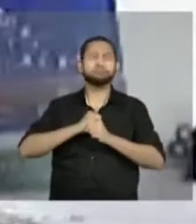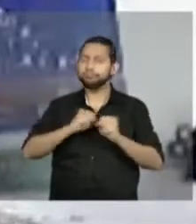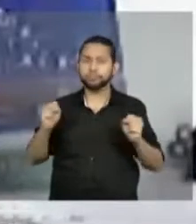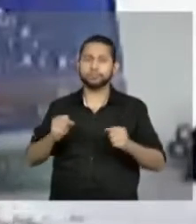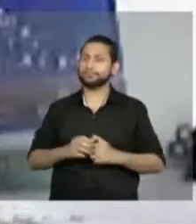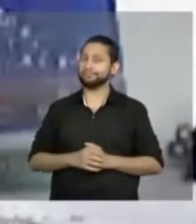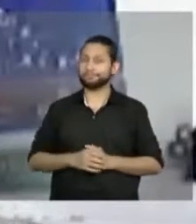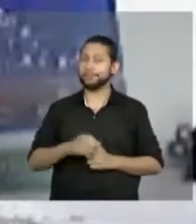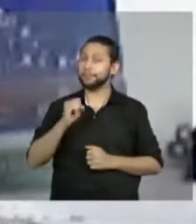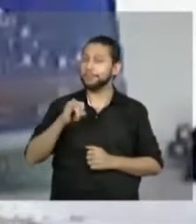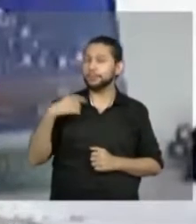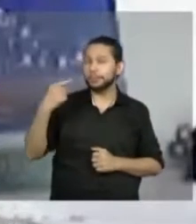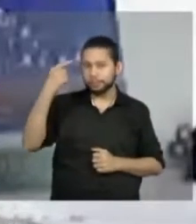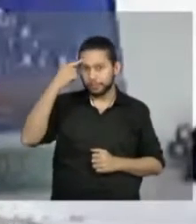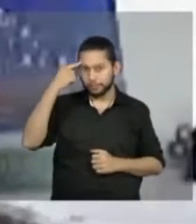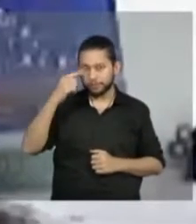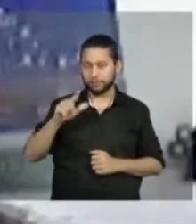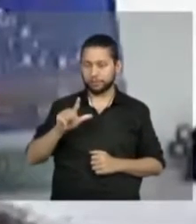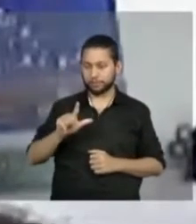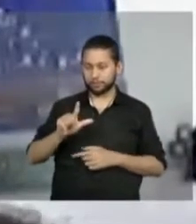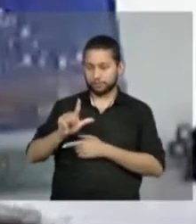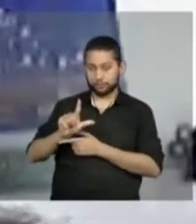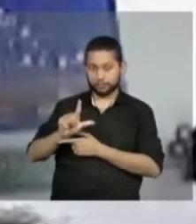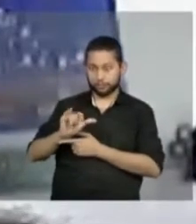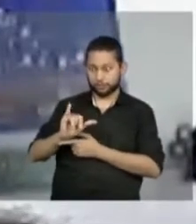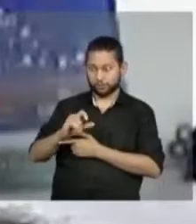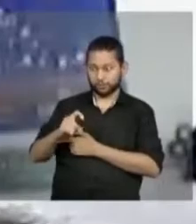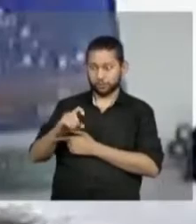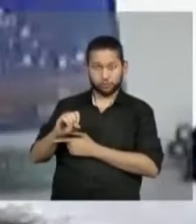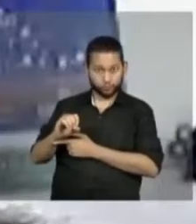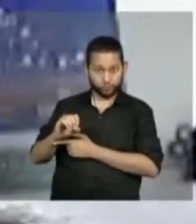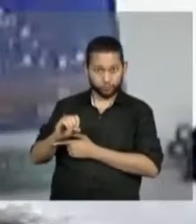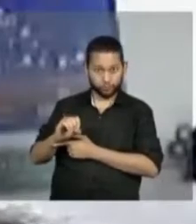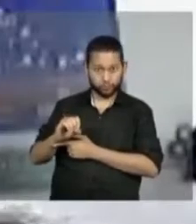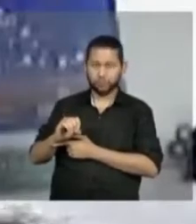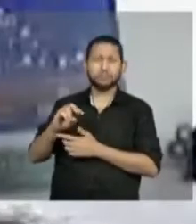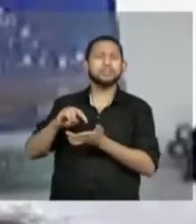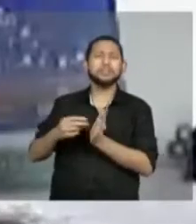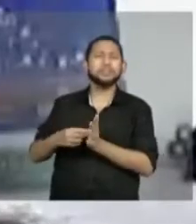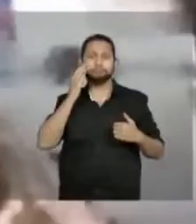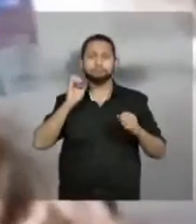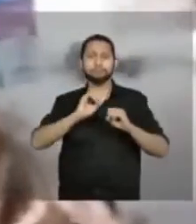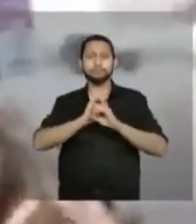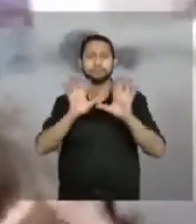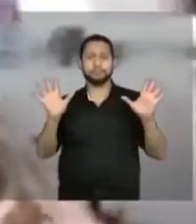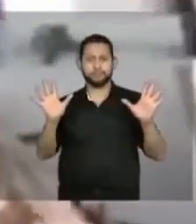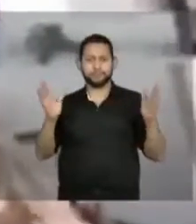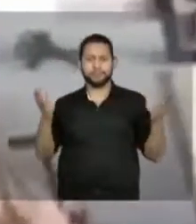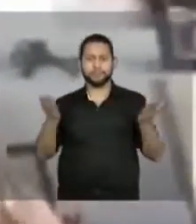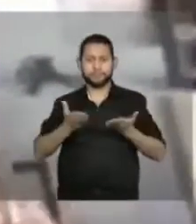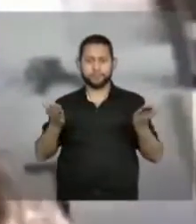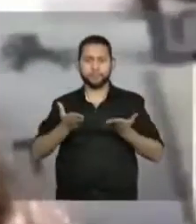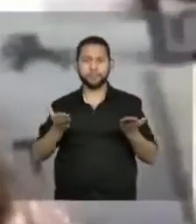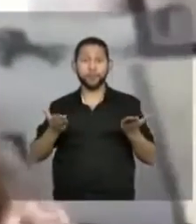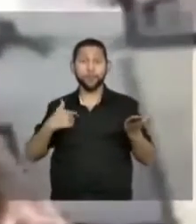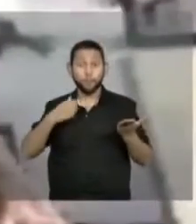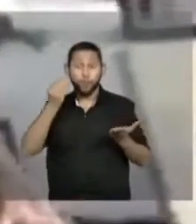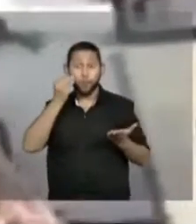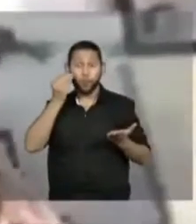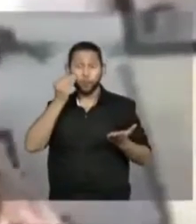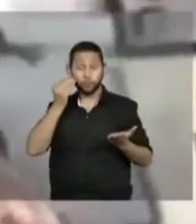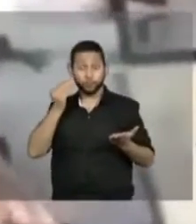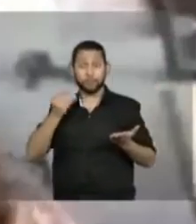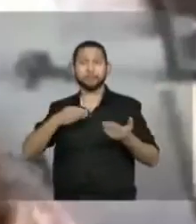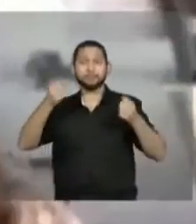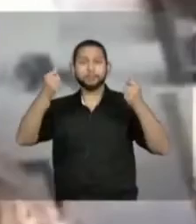se a gente pensar que lixo é aquilo que não serve para mais nada, vou continuar então. Tá falando